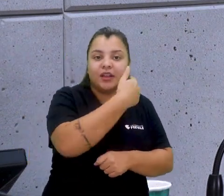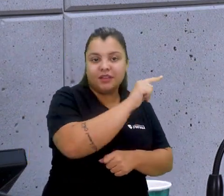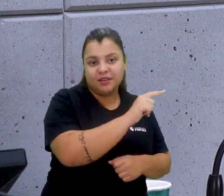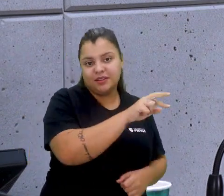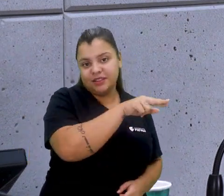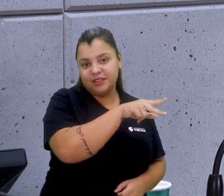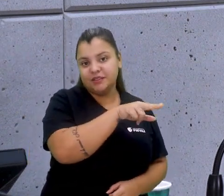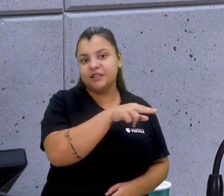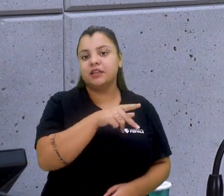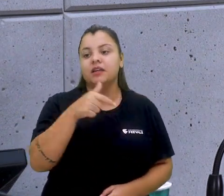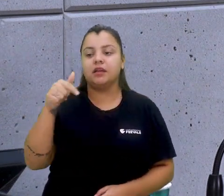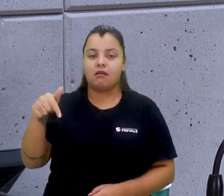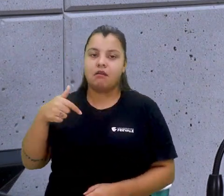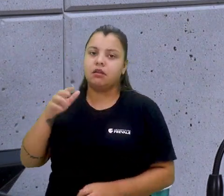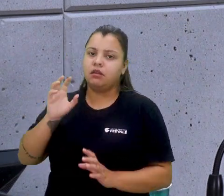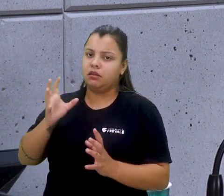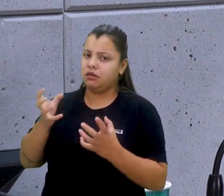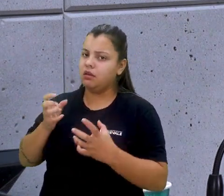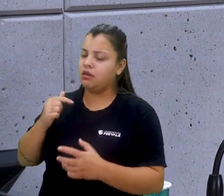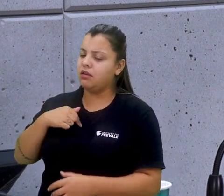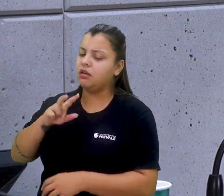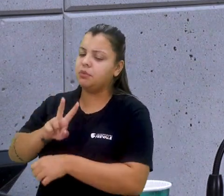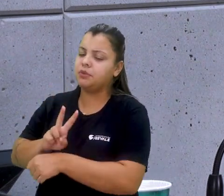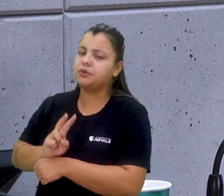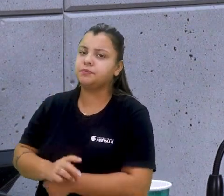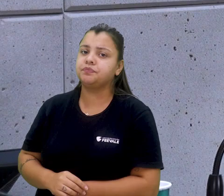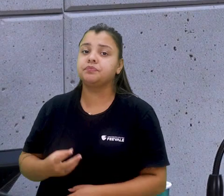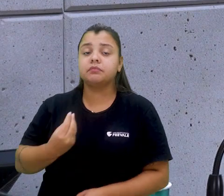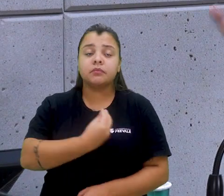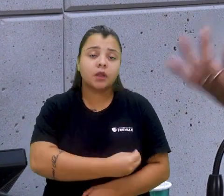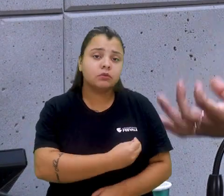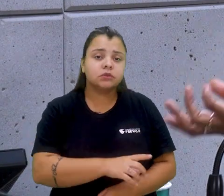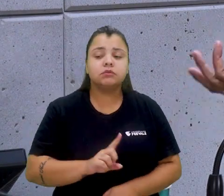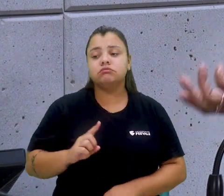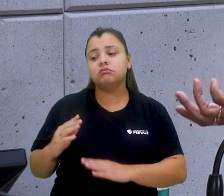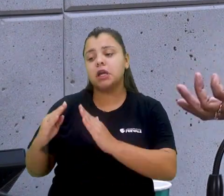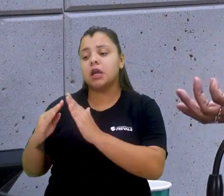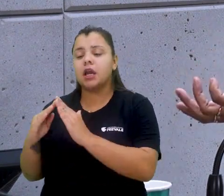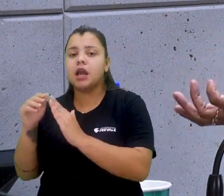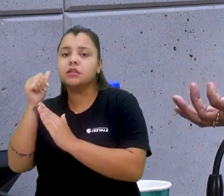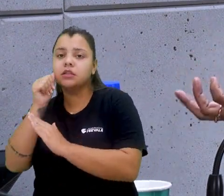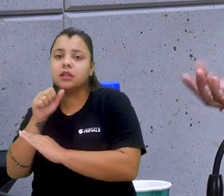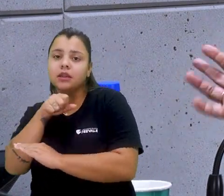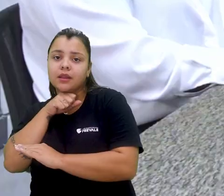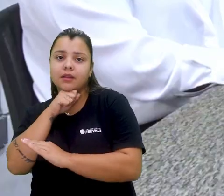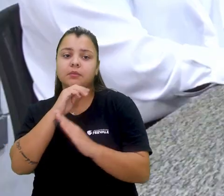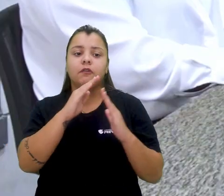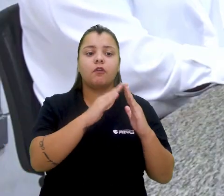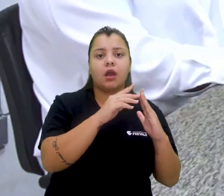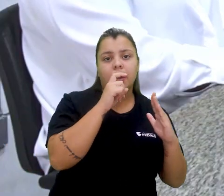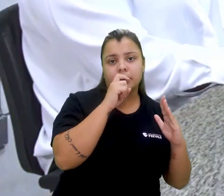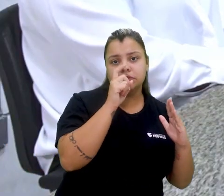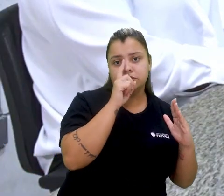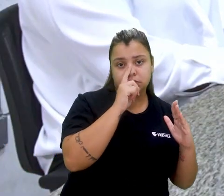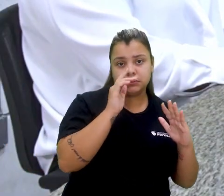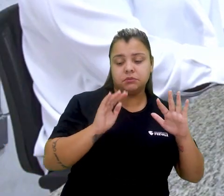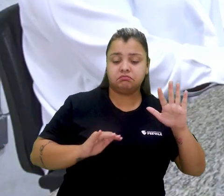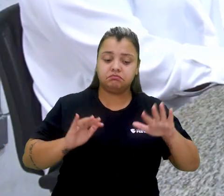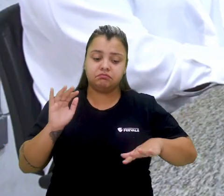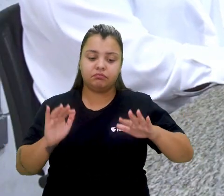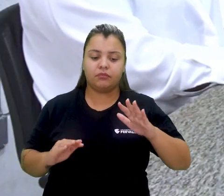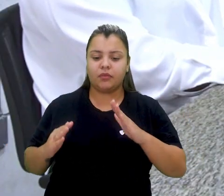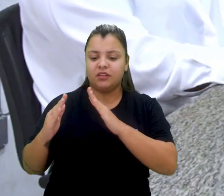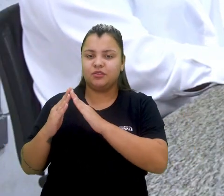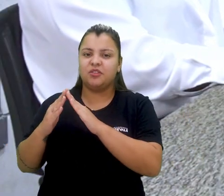E sempre vivia assim muito entre a casa da minha avó e a casa dos meus pais né então às vezes eu acabava